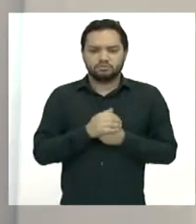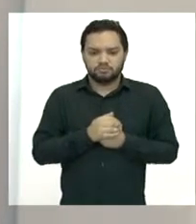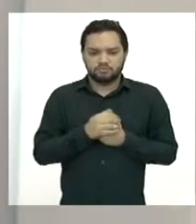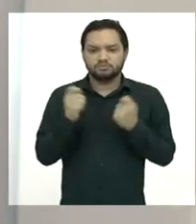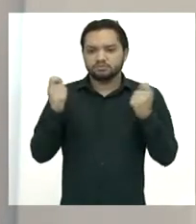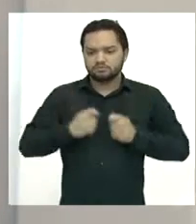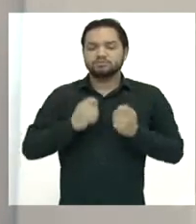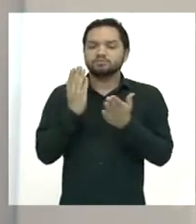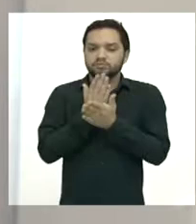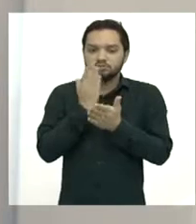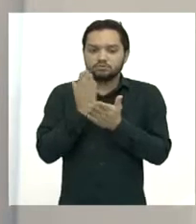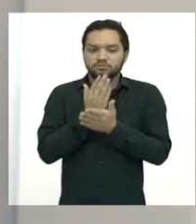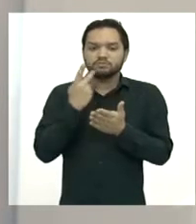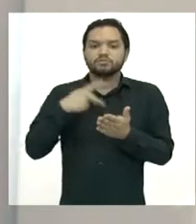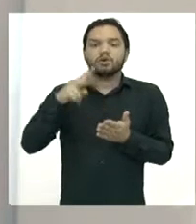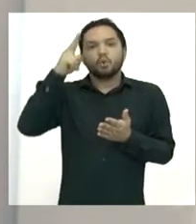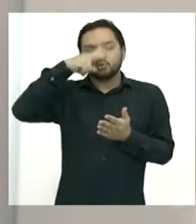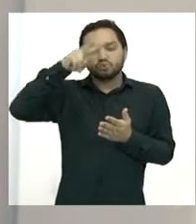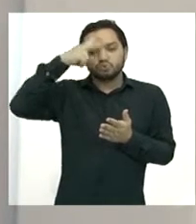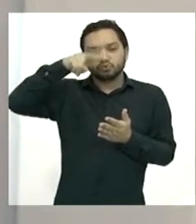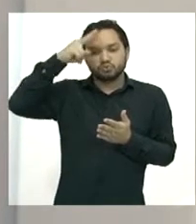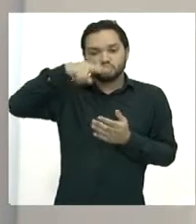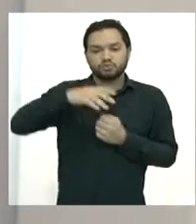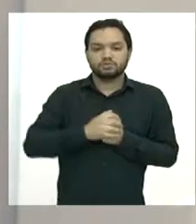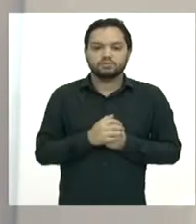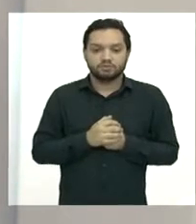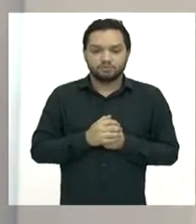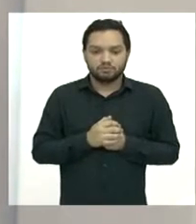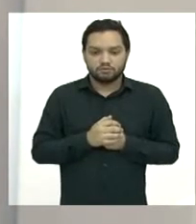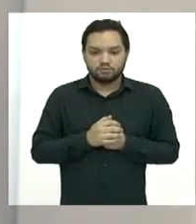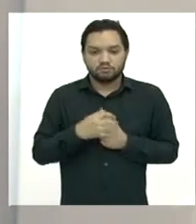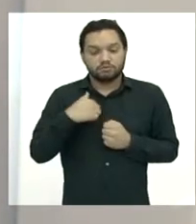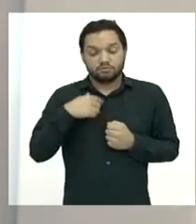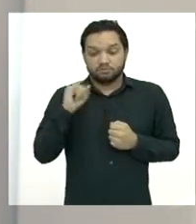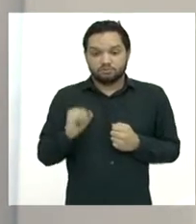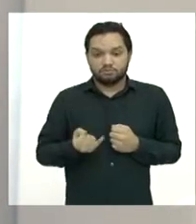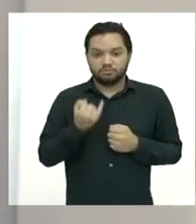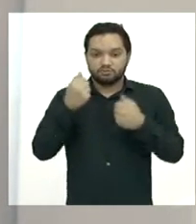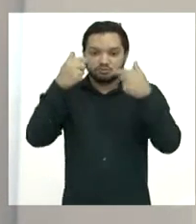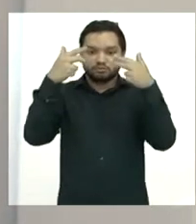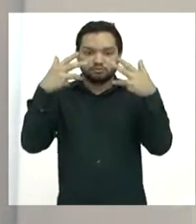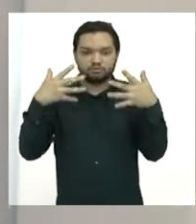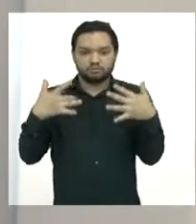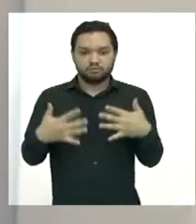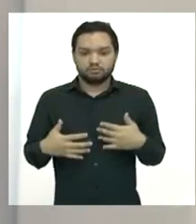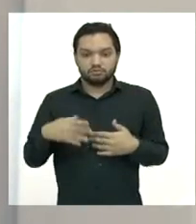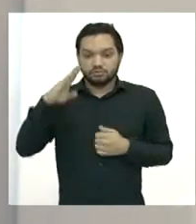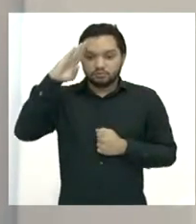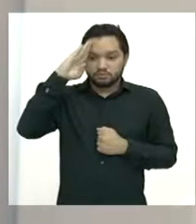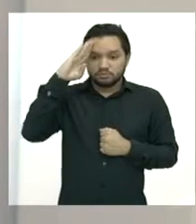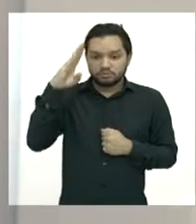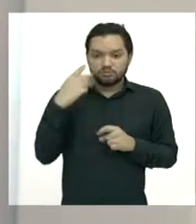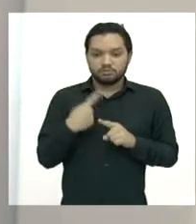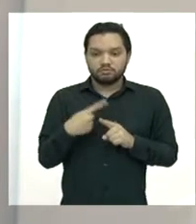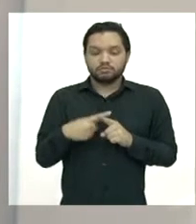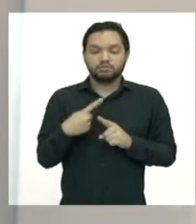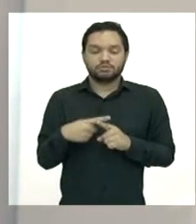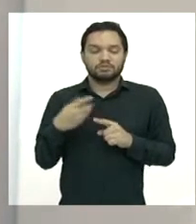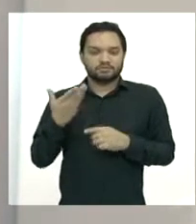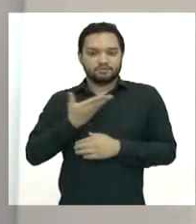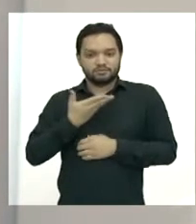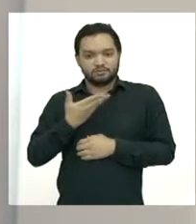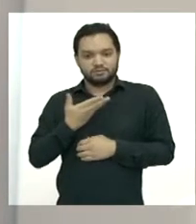um livro com a sua história. O que houve foi a oportunidade de contá-la, e principalmente com amigos,